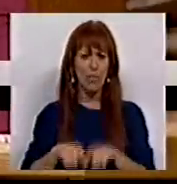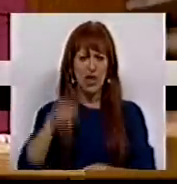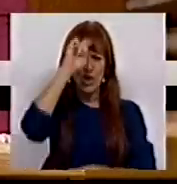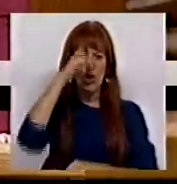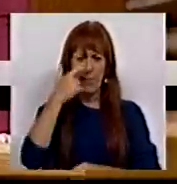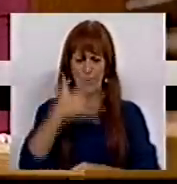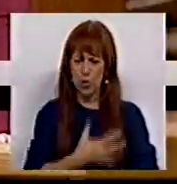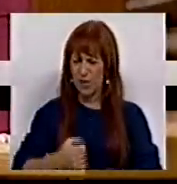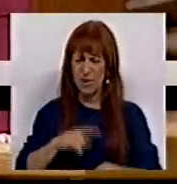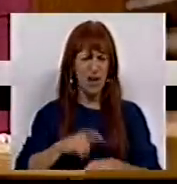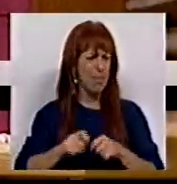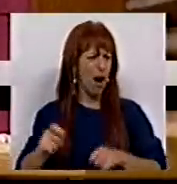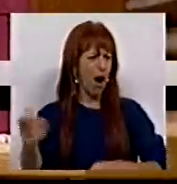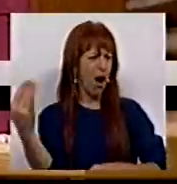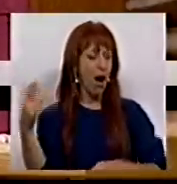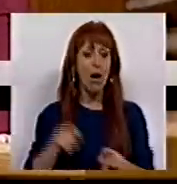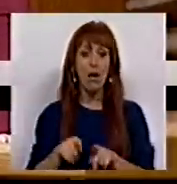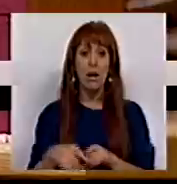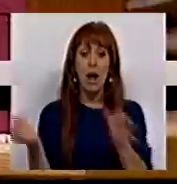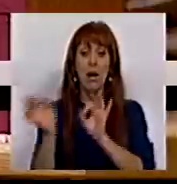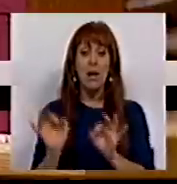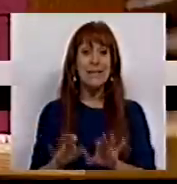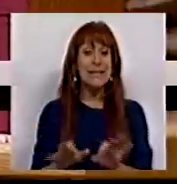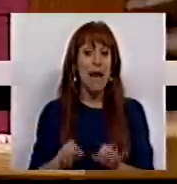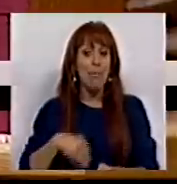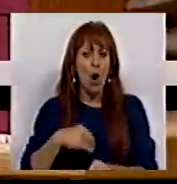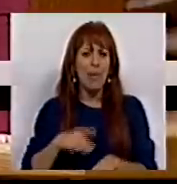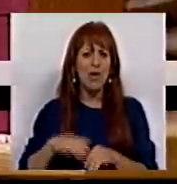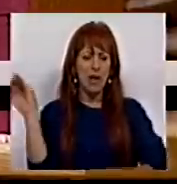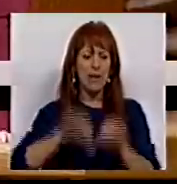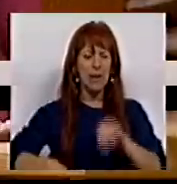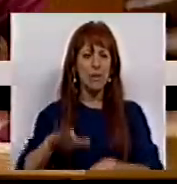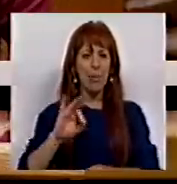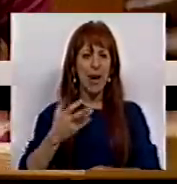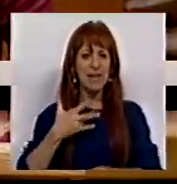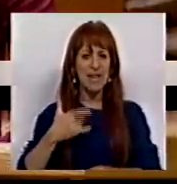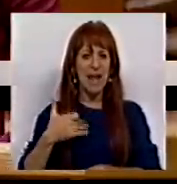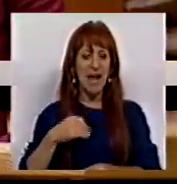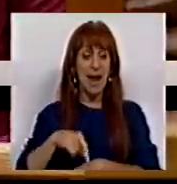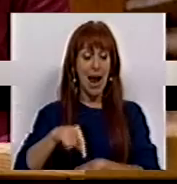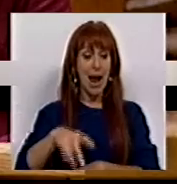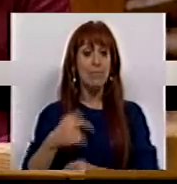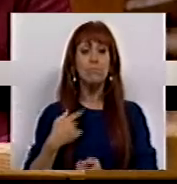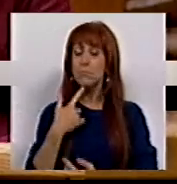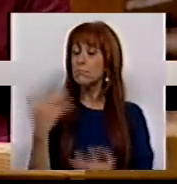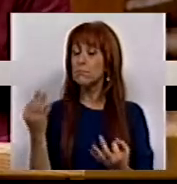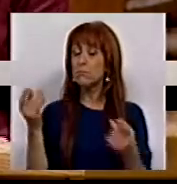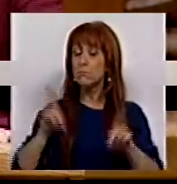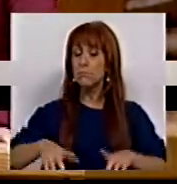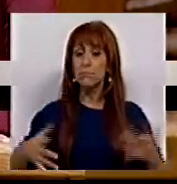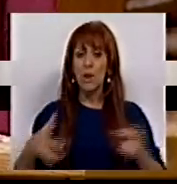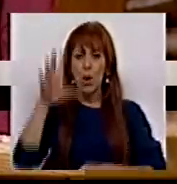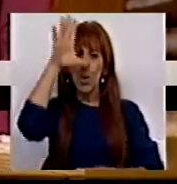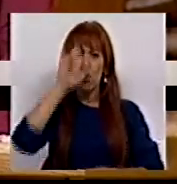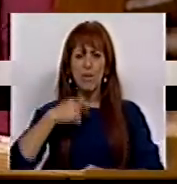para desempregados de longa duração, desenhado à medida das preocupações eleitorais do PSD e do CDS, que confirma também que